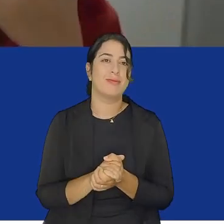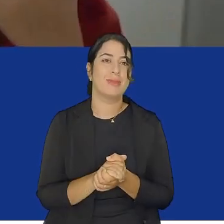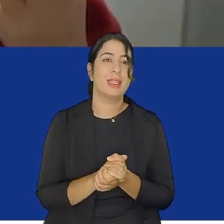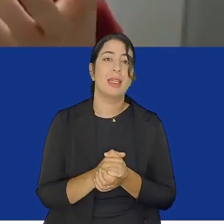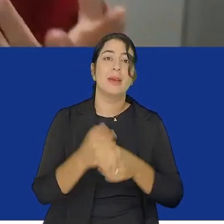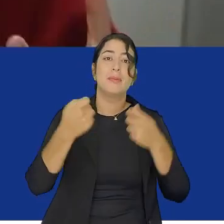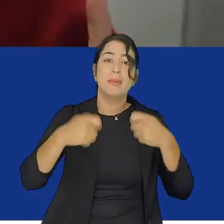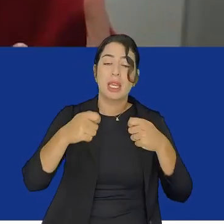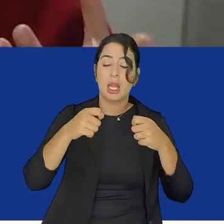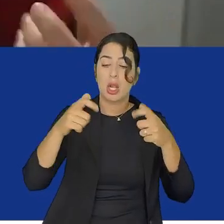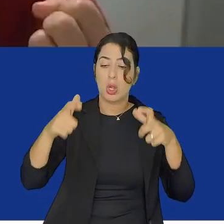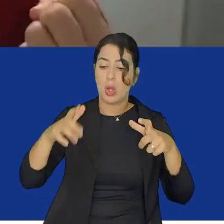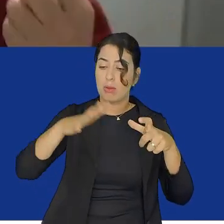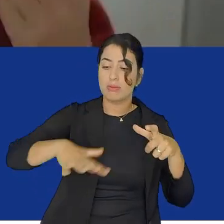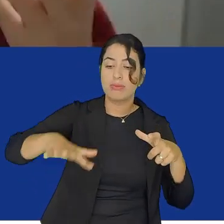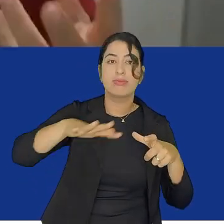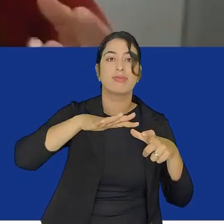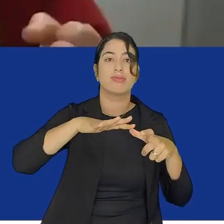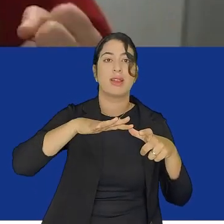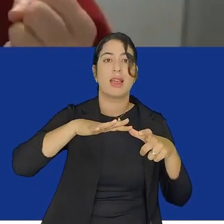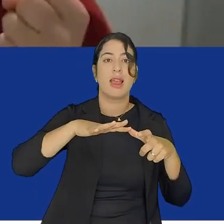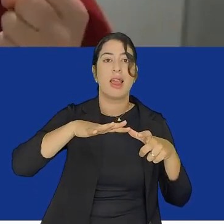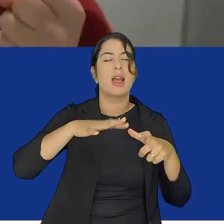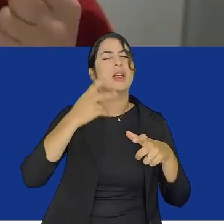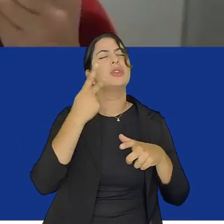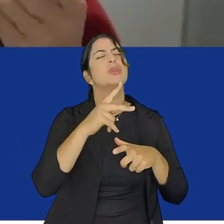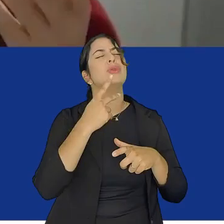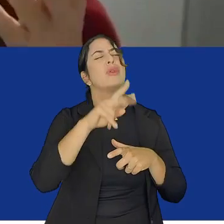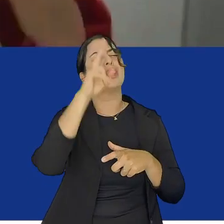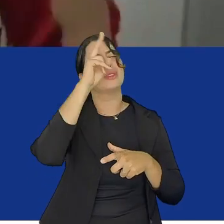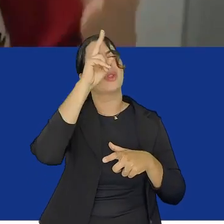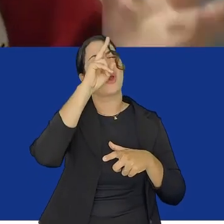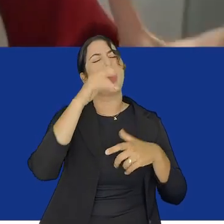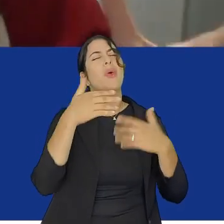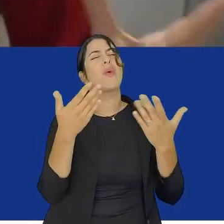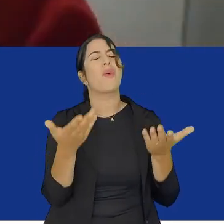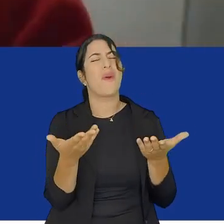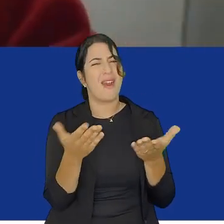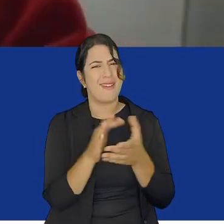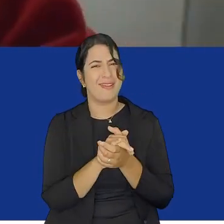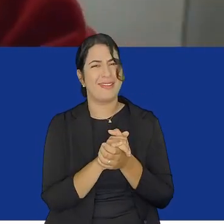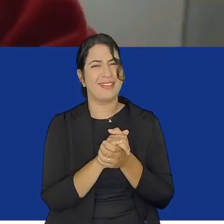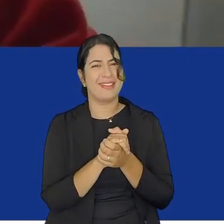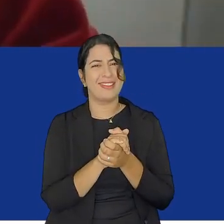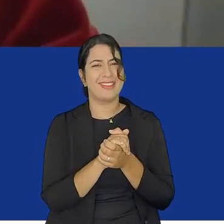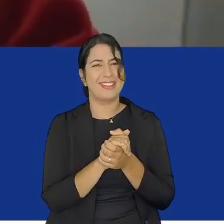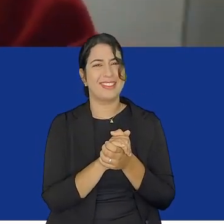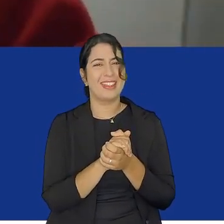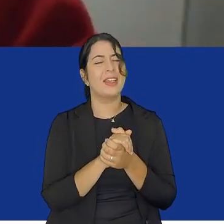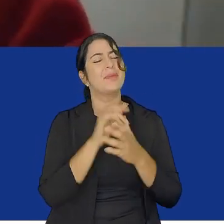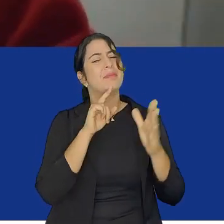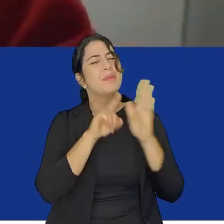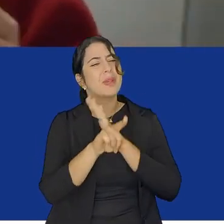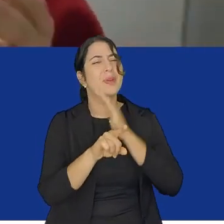se conhecer, ouvir as histórias. Como é que você chegou? Reúne a sua equipe e